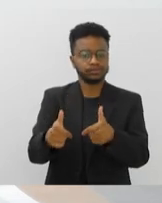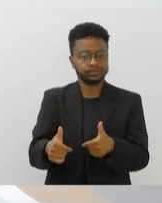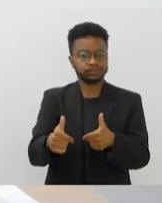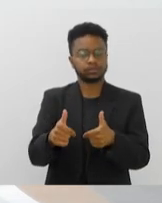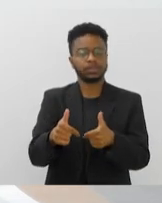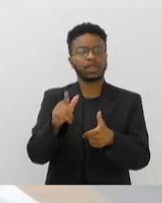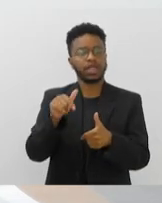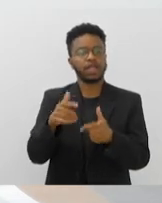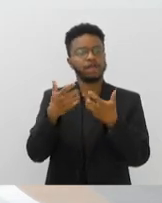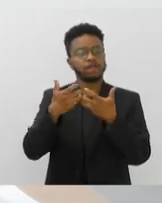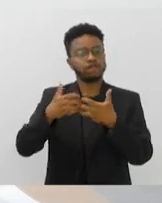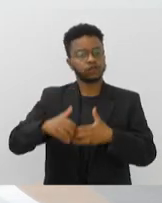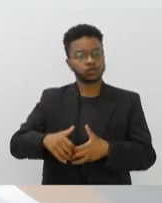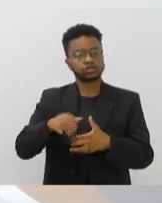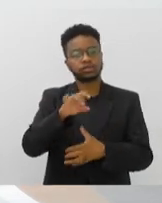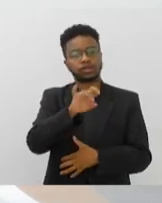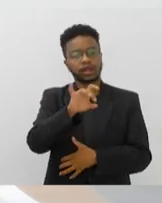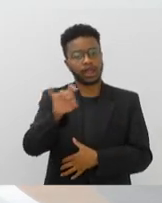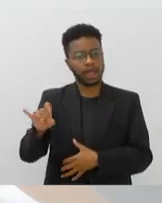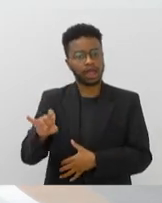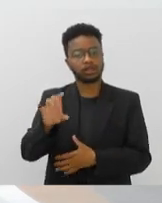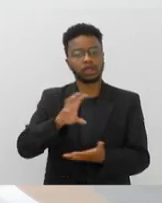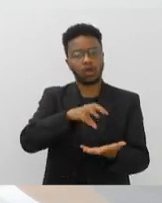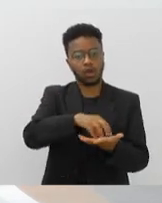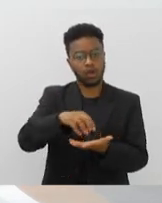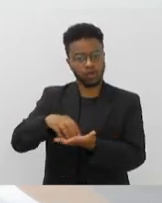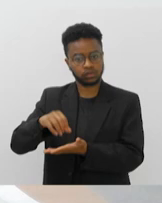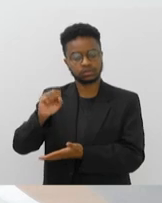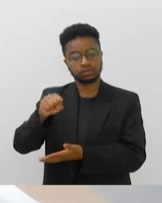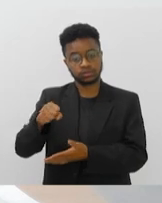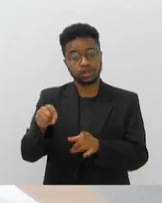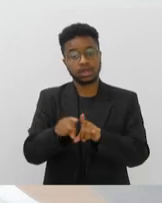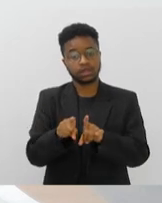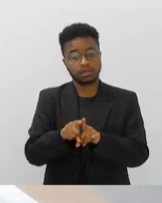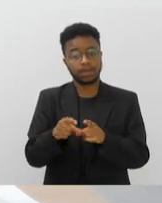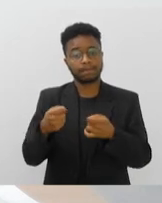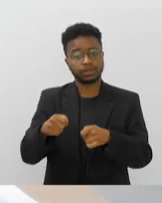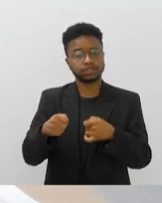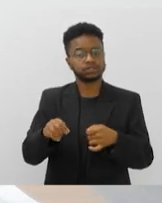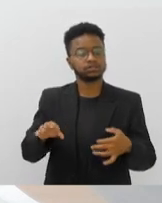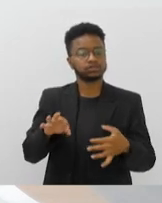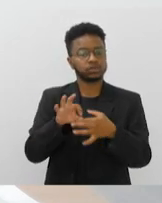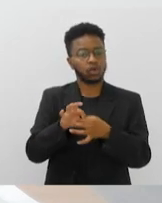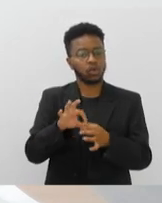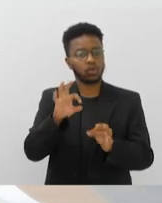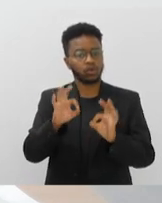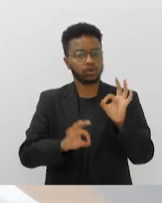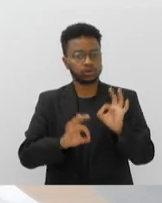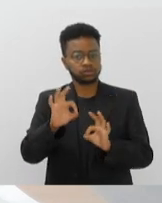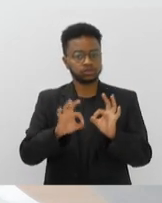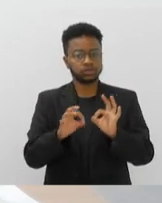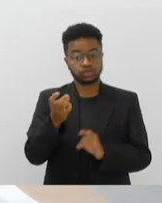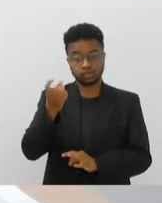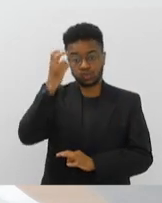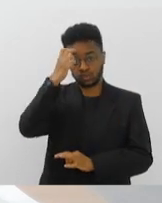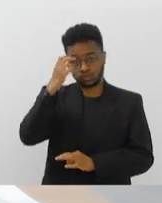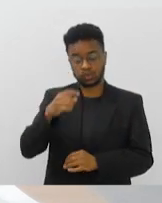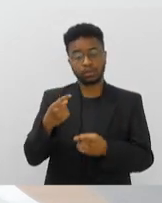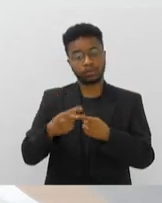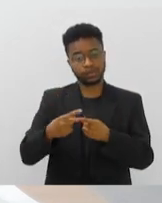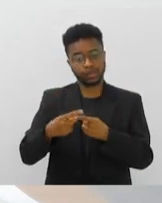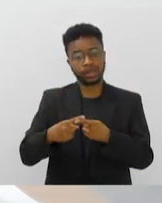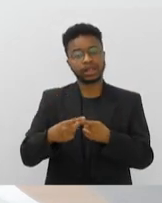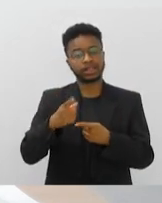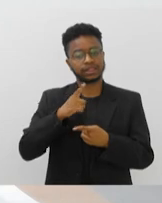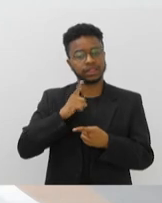funcionamento de cada órgão sim mas a gente precisa também de uma integração de um reordenamento cultural porque a gente ainda tem